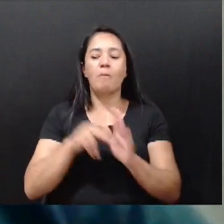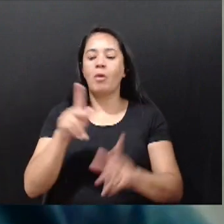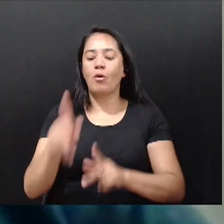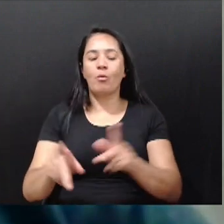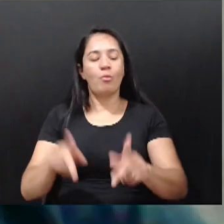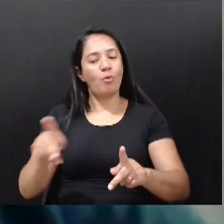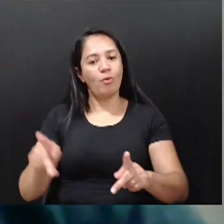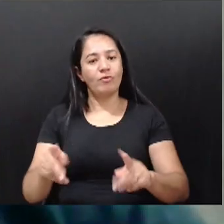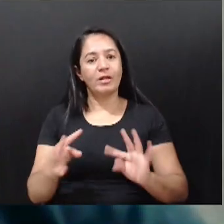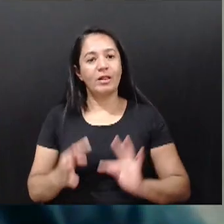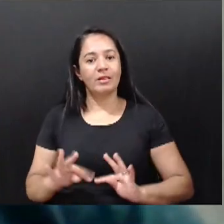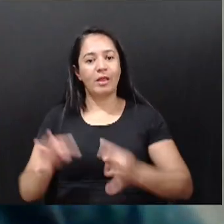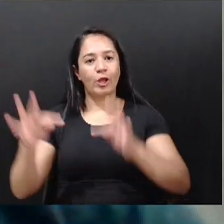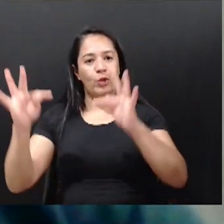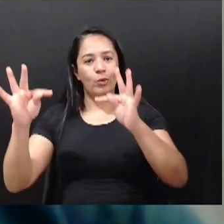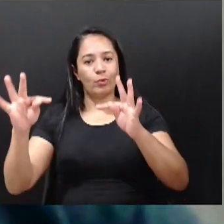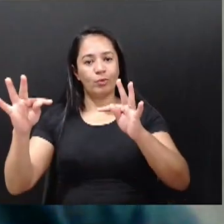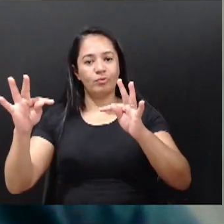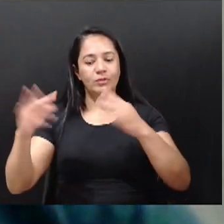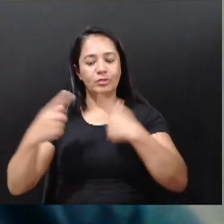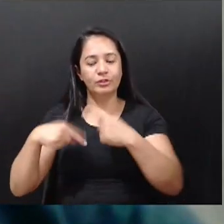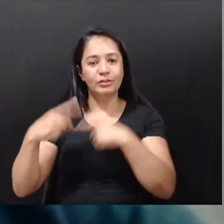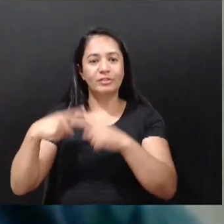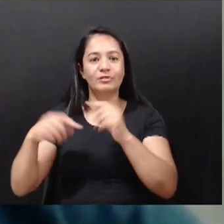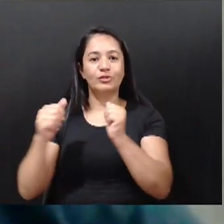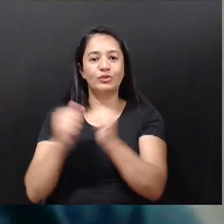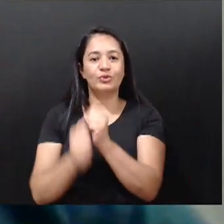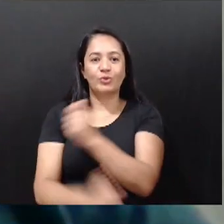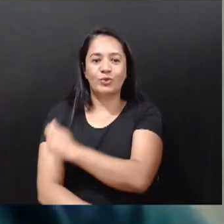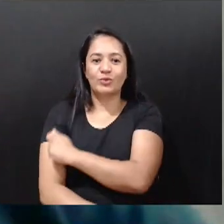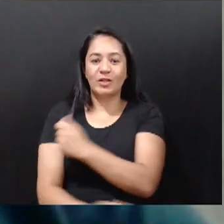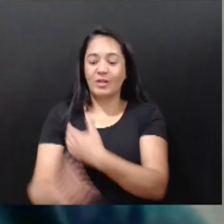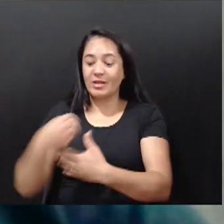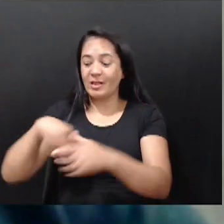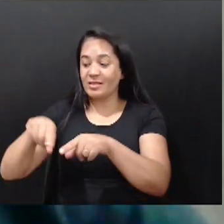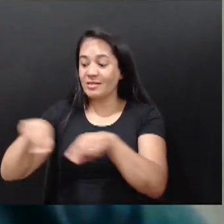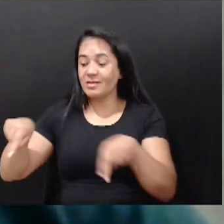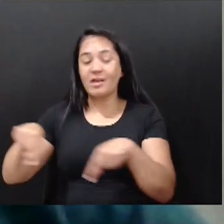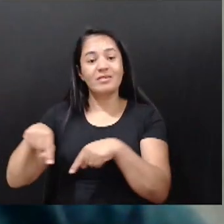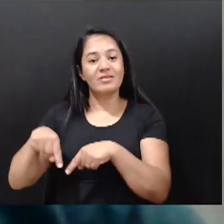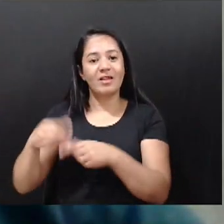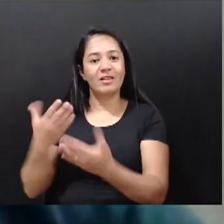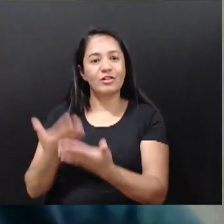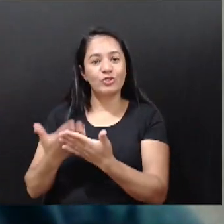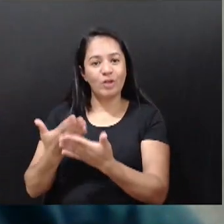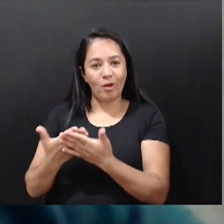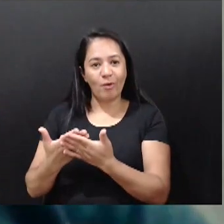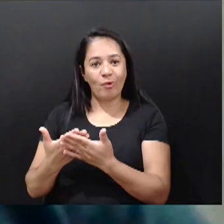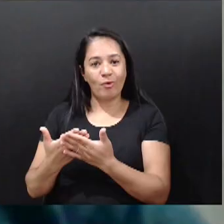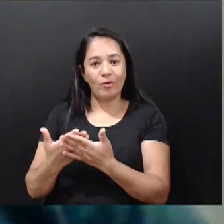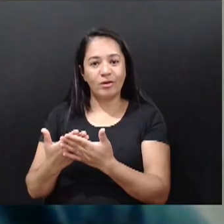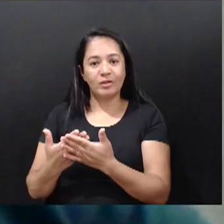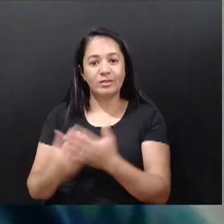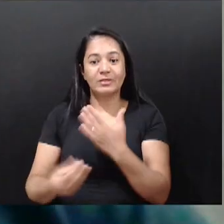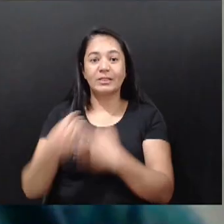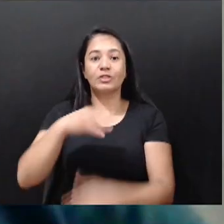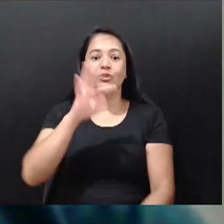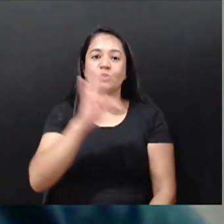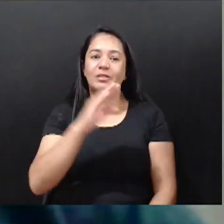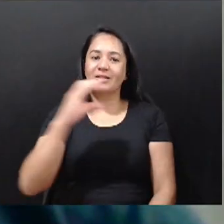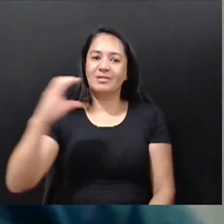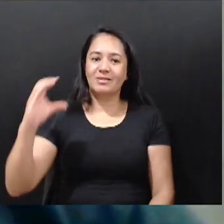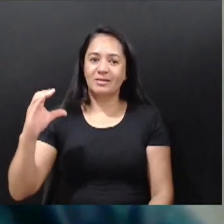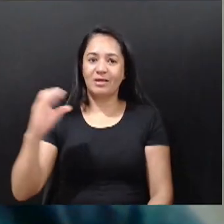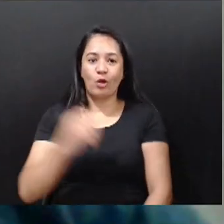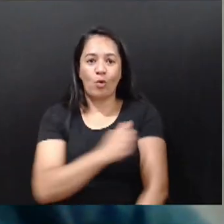tecnologia que é desenvolvida pelos alunos de sala de aula. E, inclusive, Mirna, dentro do TCC no curso, né, os alunos eles podem fazer